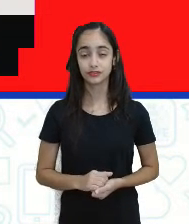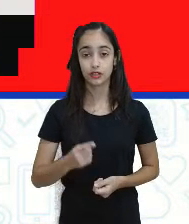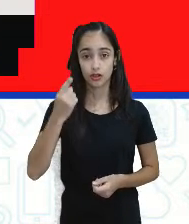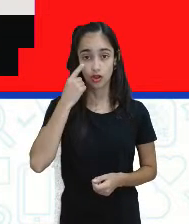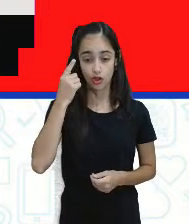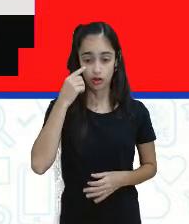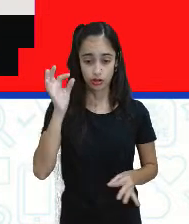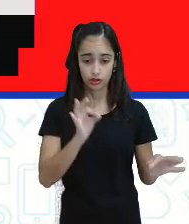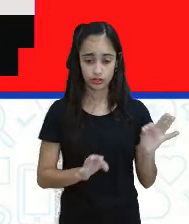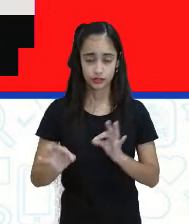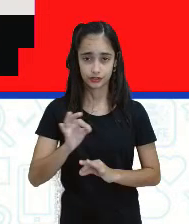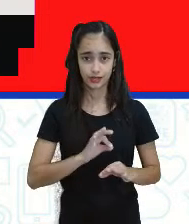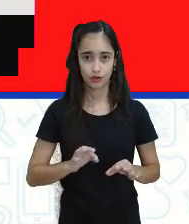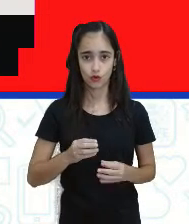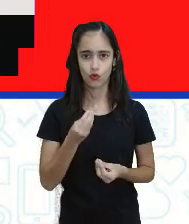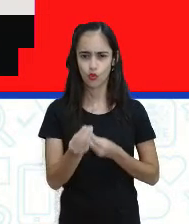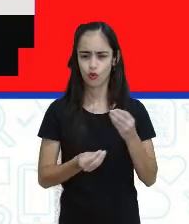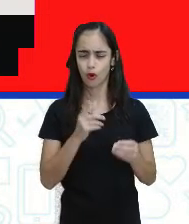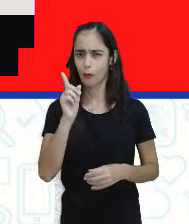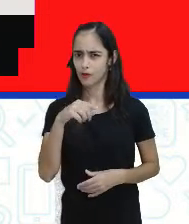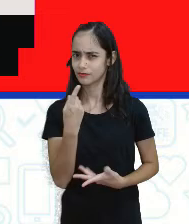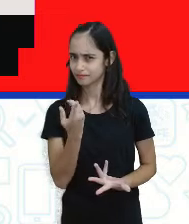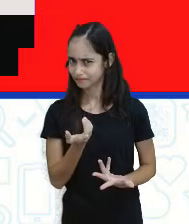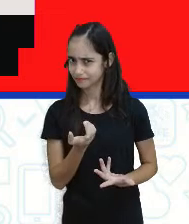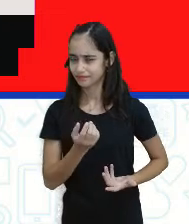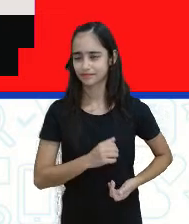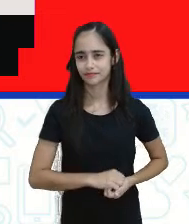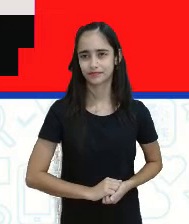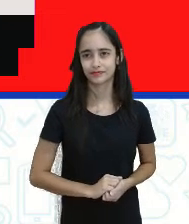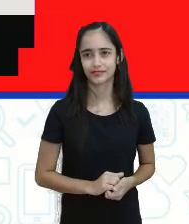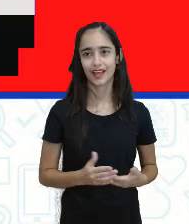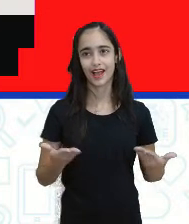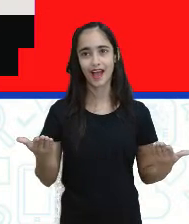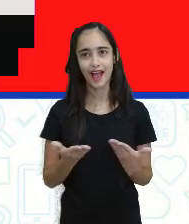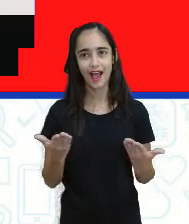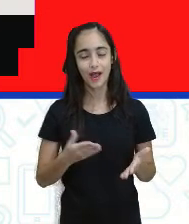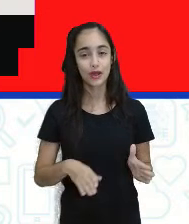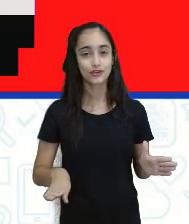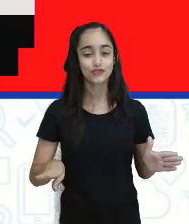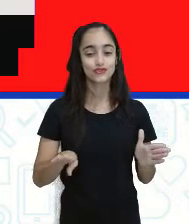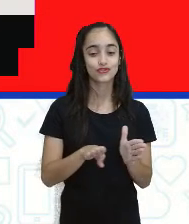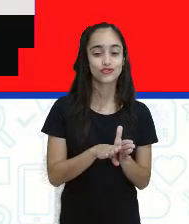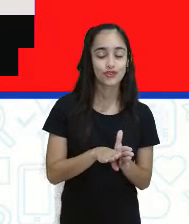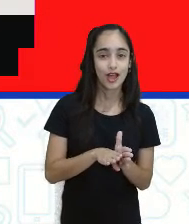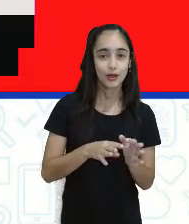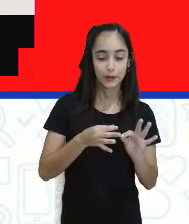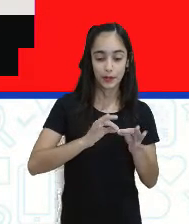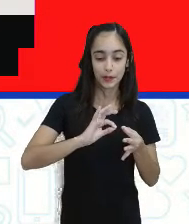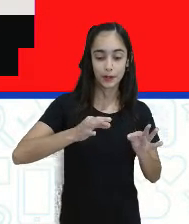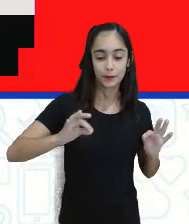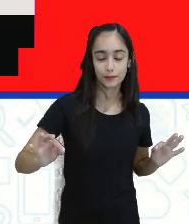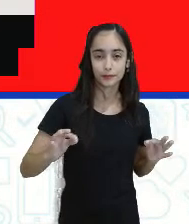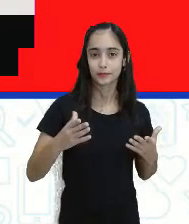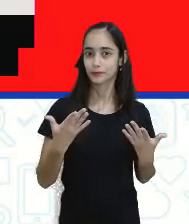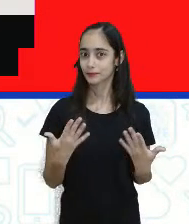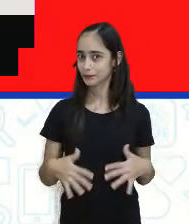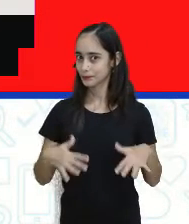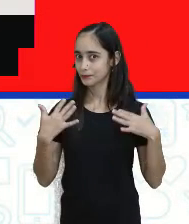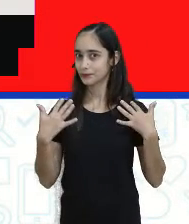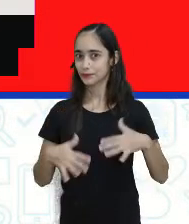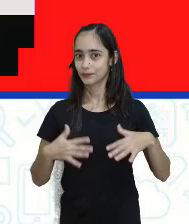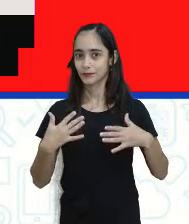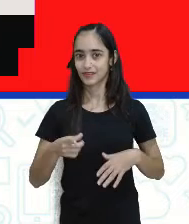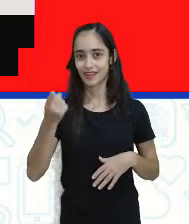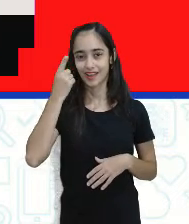esse sentido aí, anti-horário. Aí, professor, chegou agora umas medidas. Olha aí, né? Dá para os professores